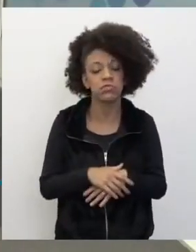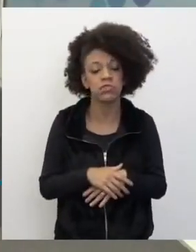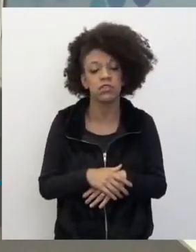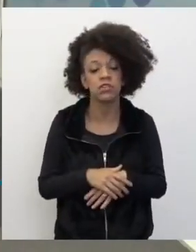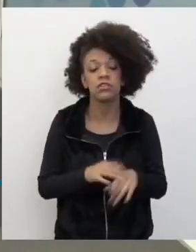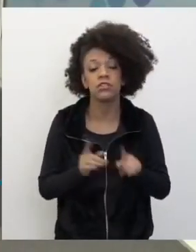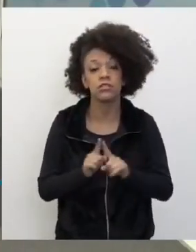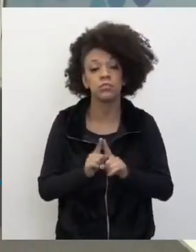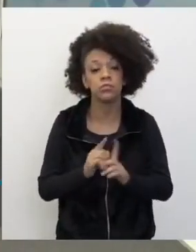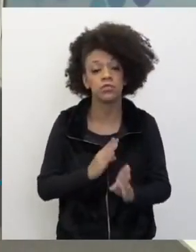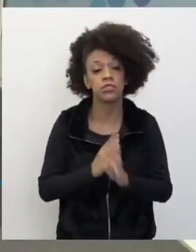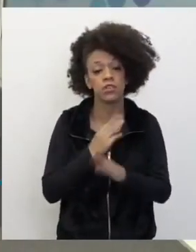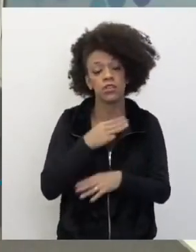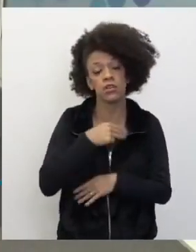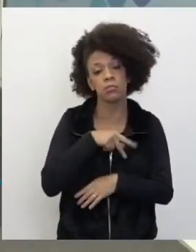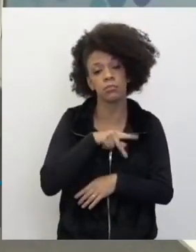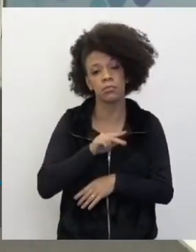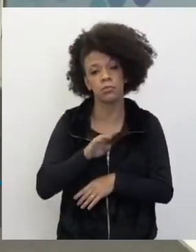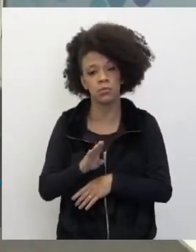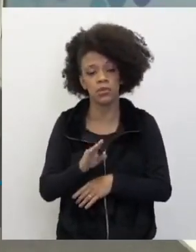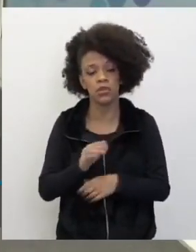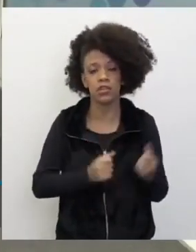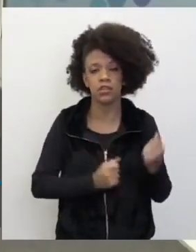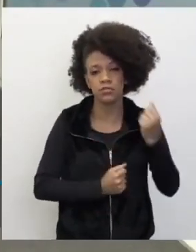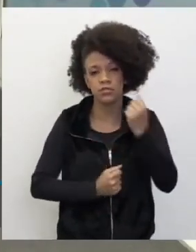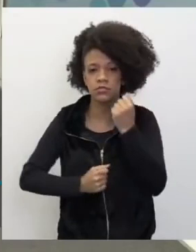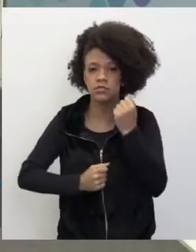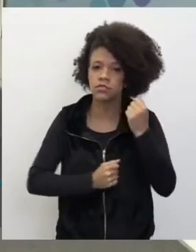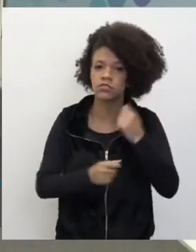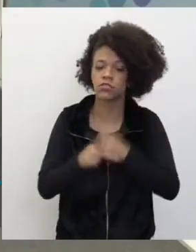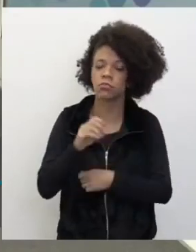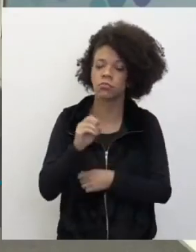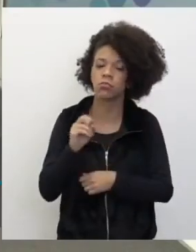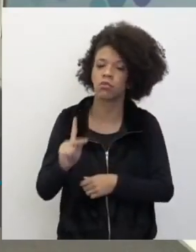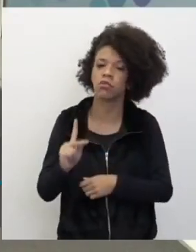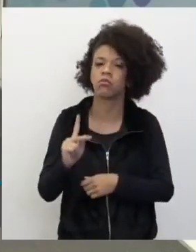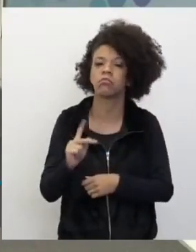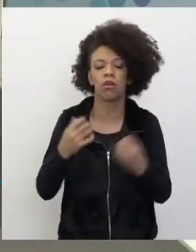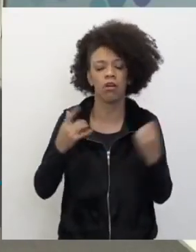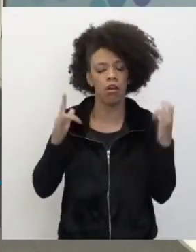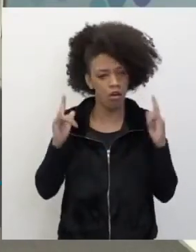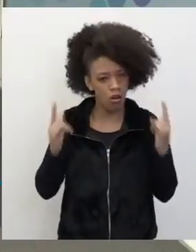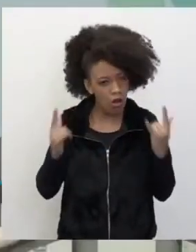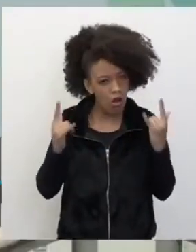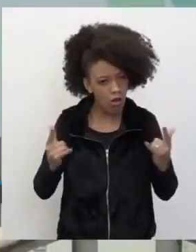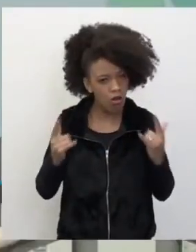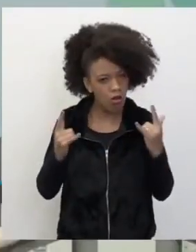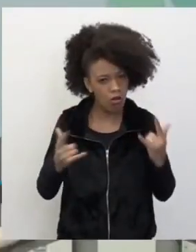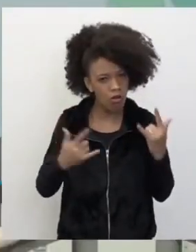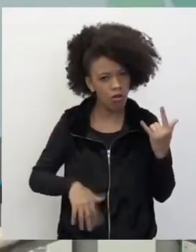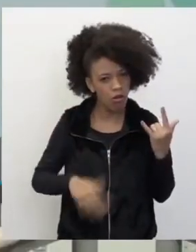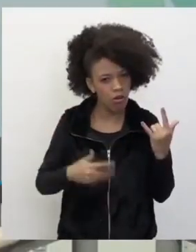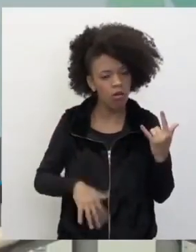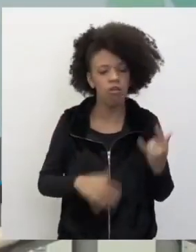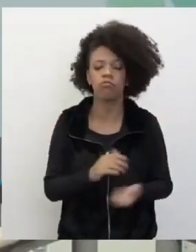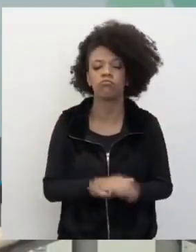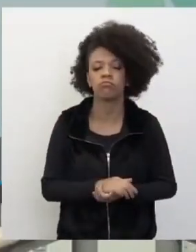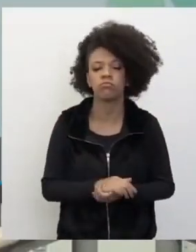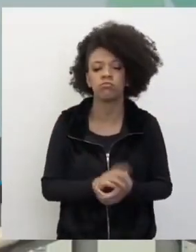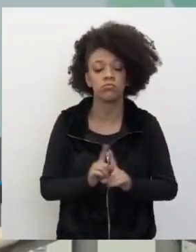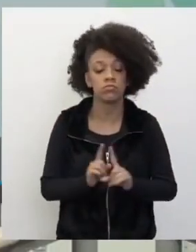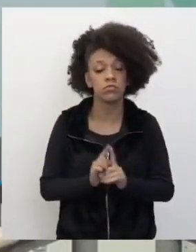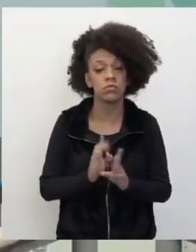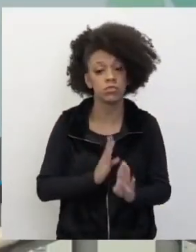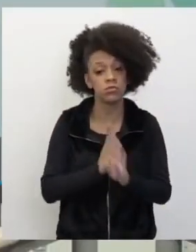ó, encontrei MPB, sertanejo, pop, rock, né? Que muitos escutam, clássico. Encontrei aqui,